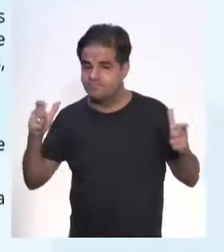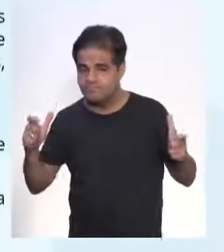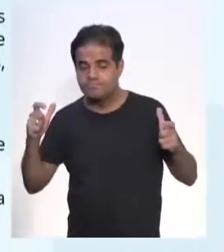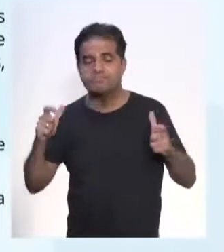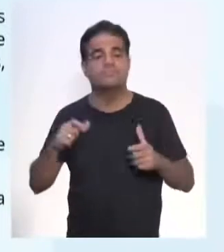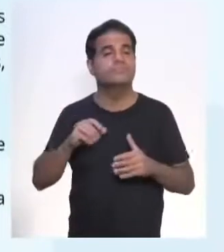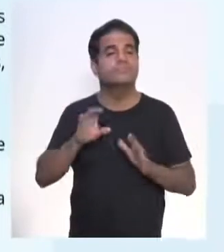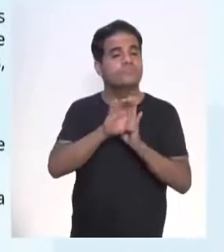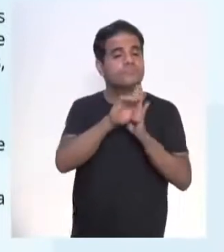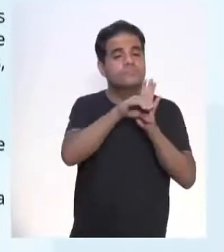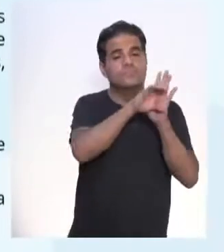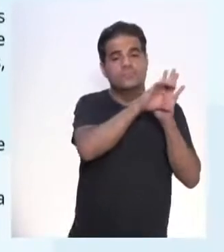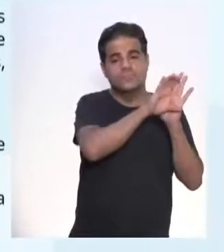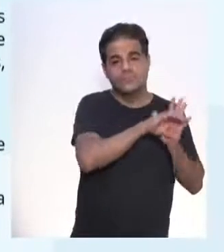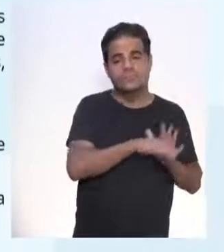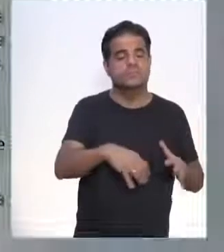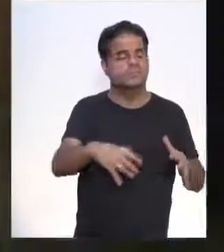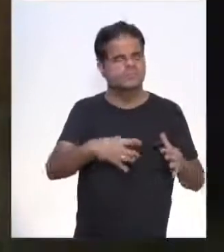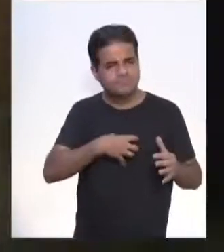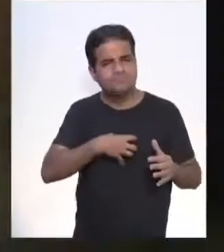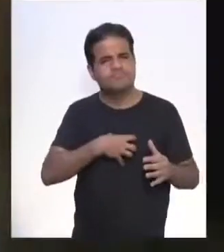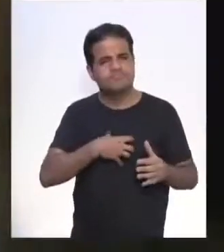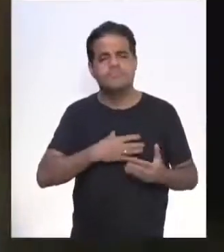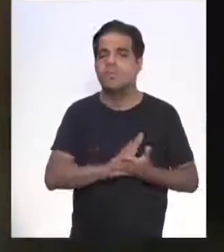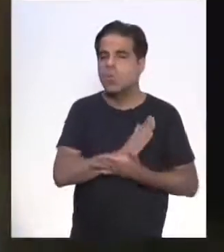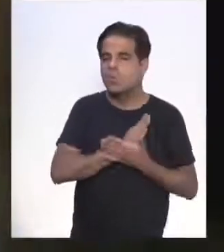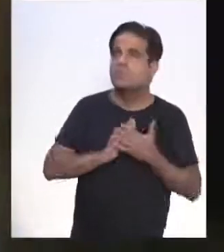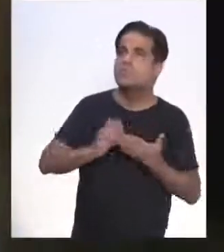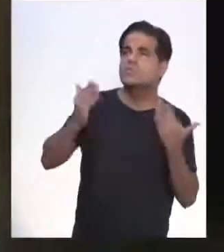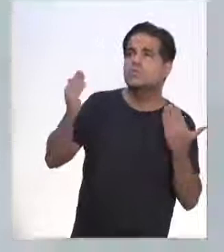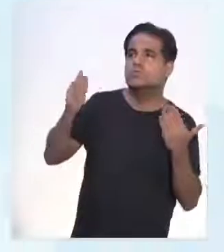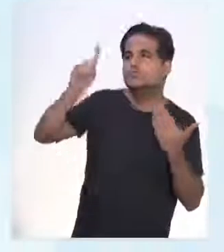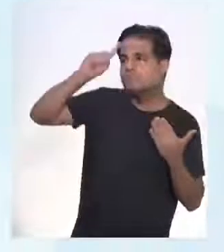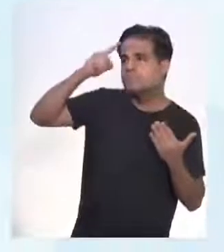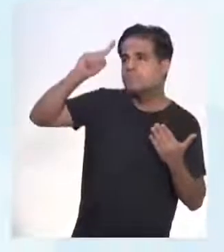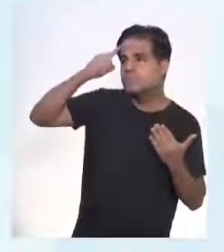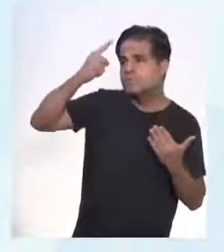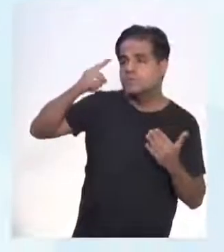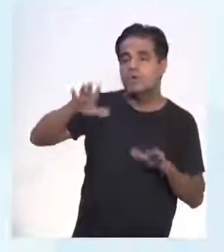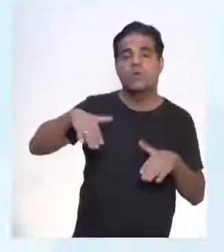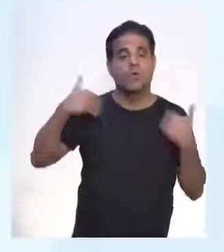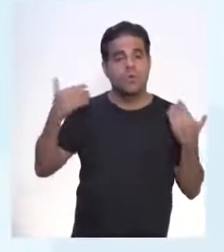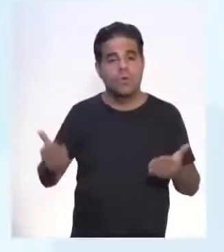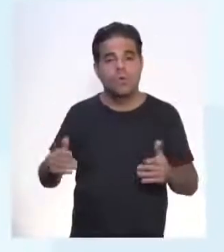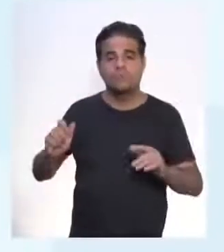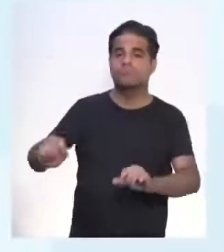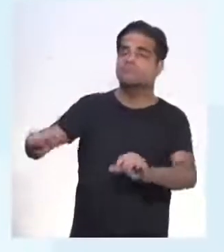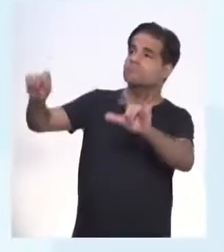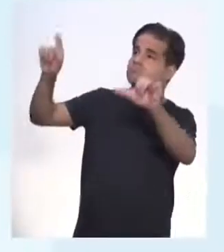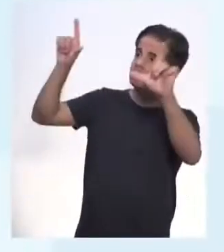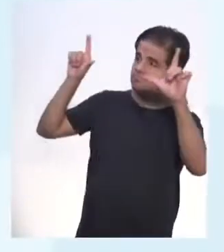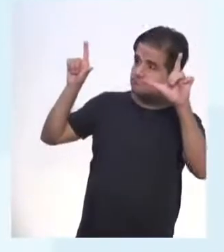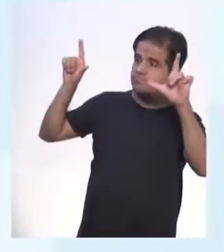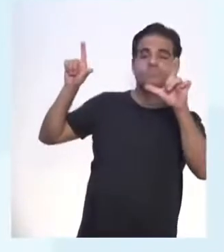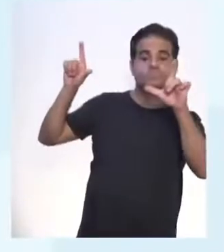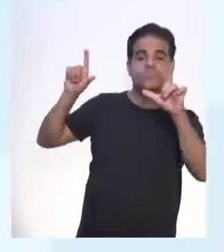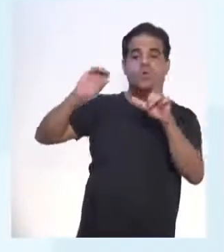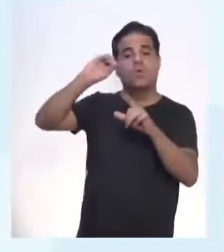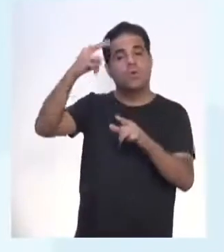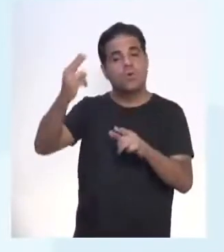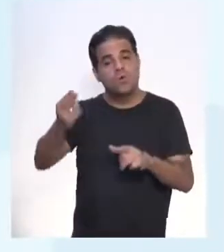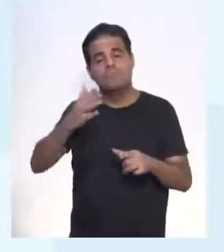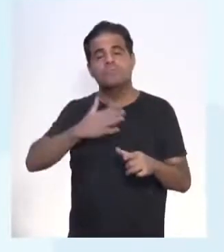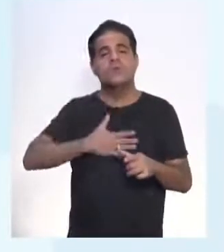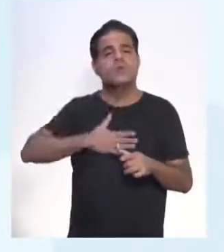parte dos conceitos, mas eu sinto ainda algumas dúvidas. Ou, lá na tela 19, ou